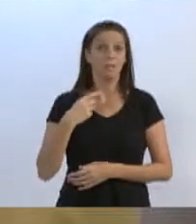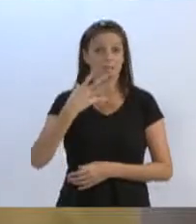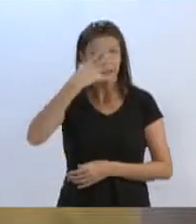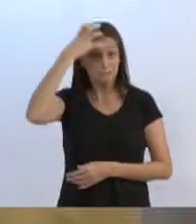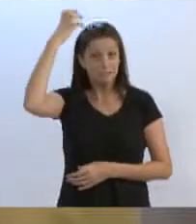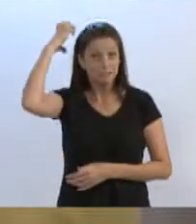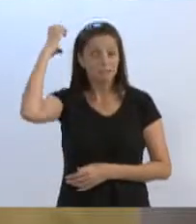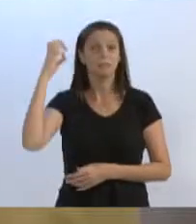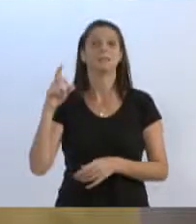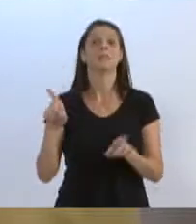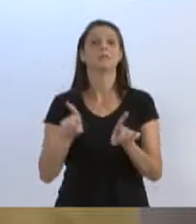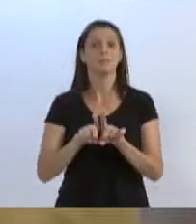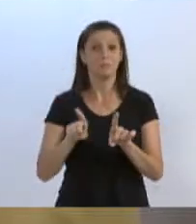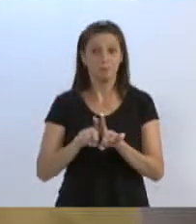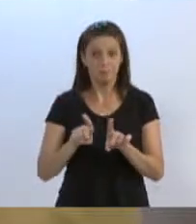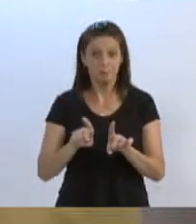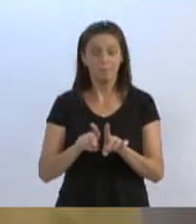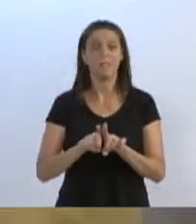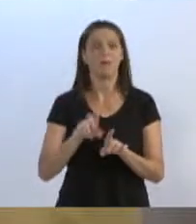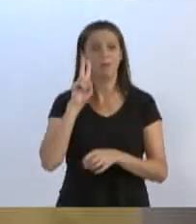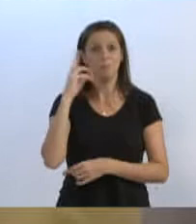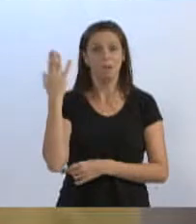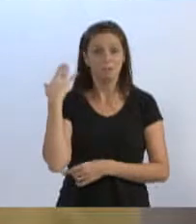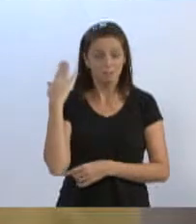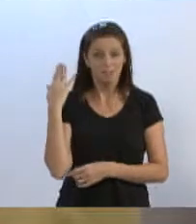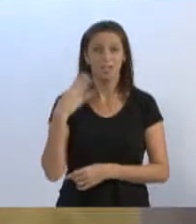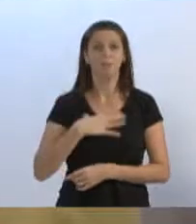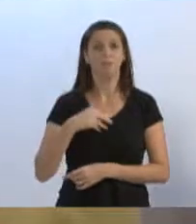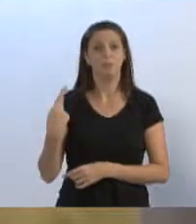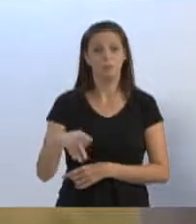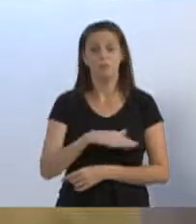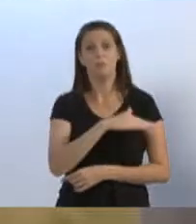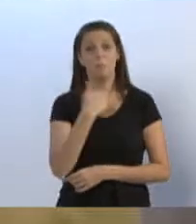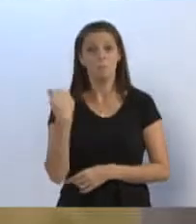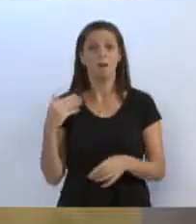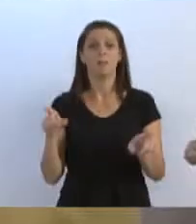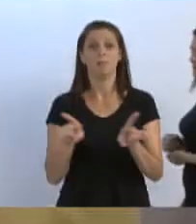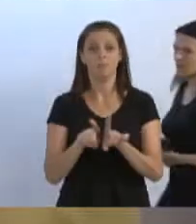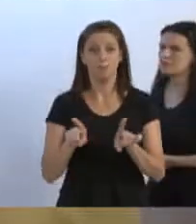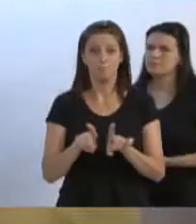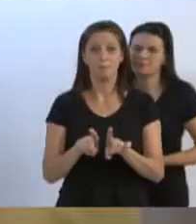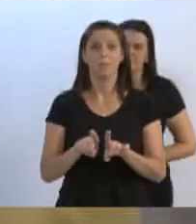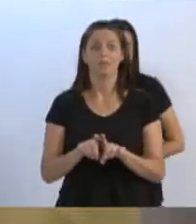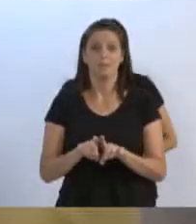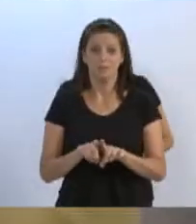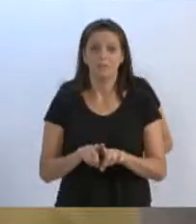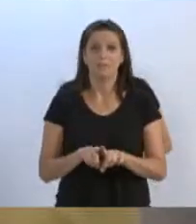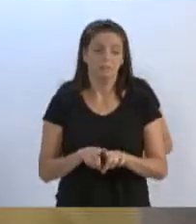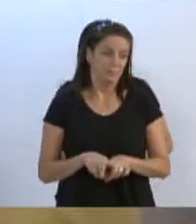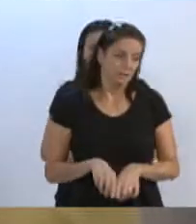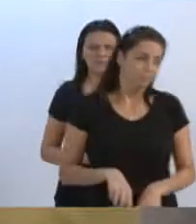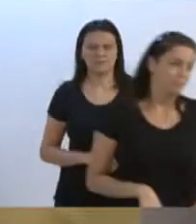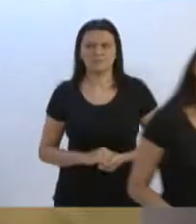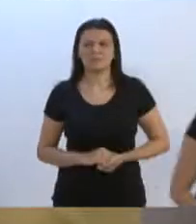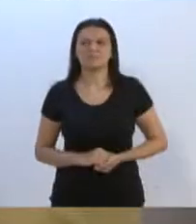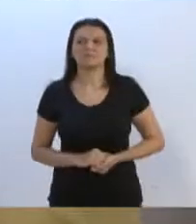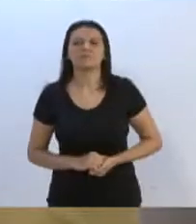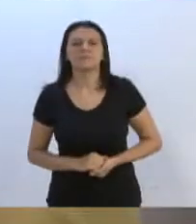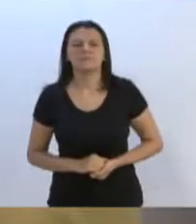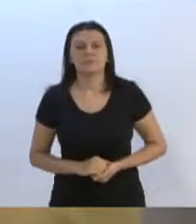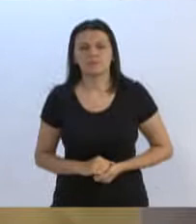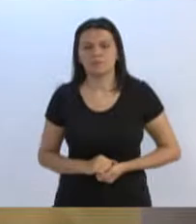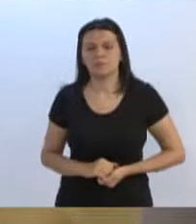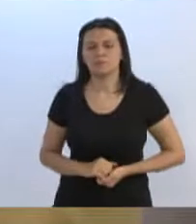participamos aqui naquele momento tão triste que ele passou também era vereador junto conosco aqui nessa nessa casa agora quando